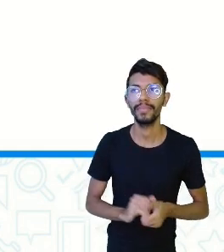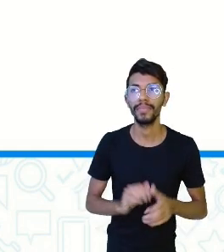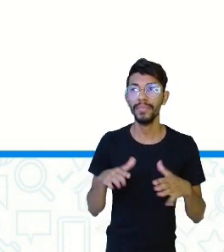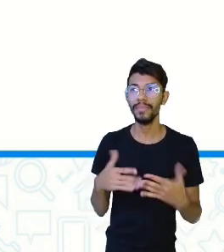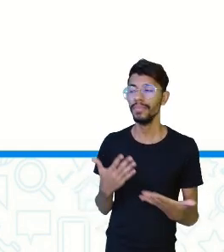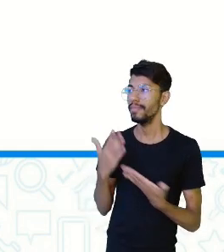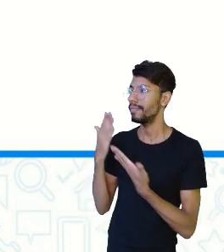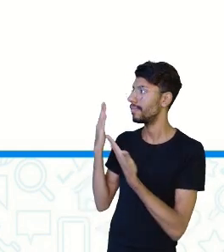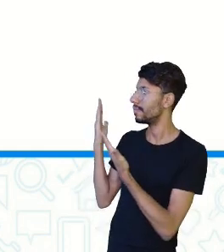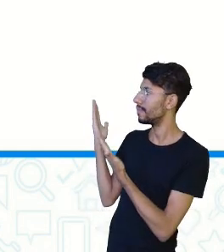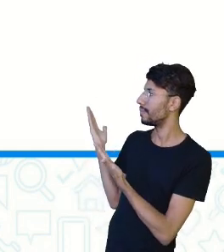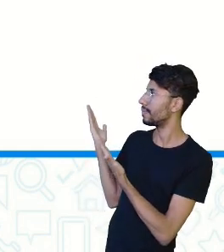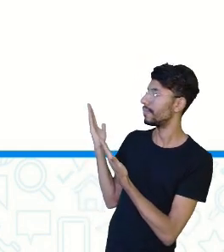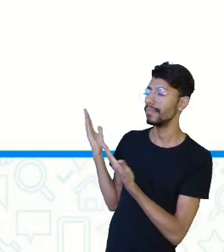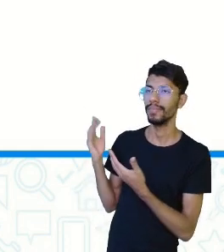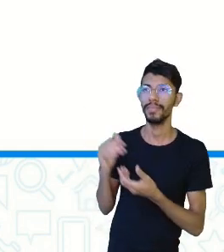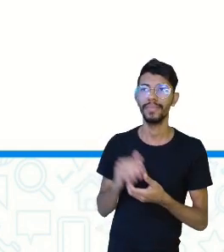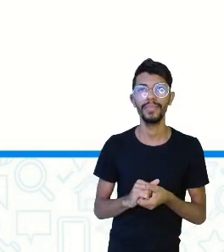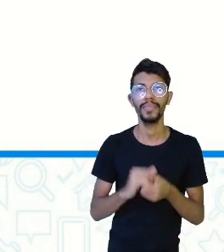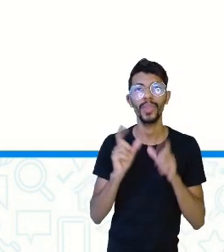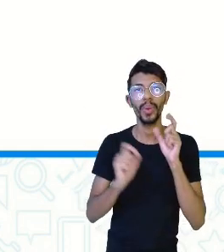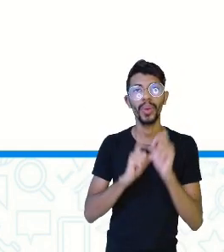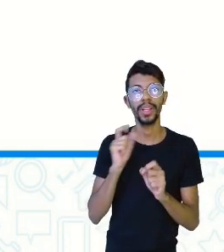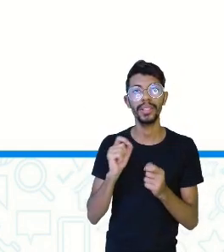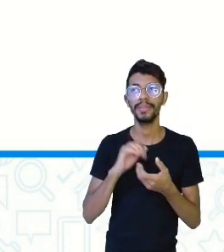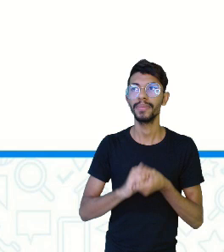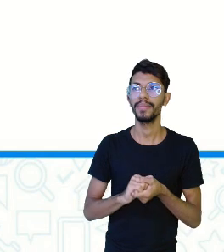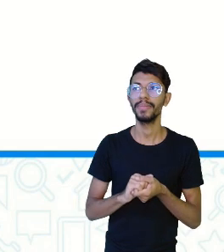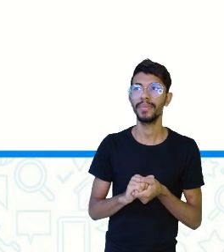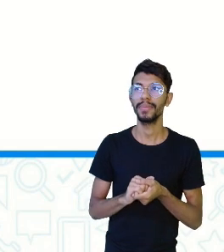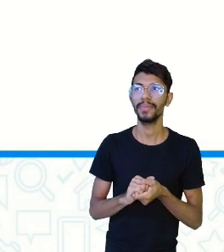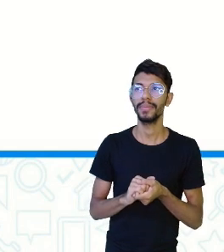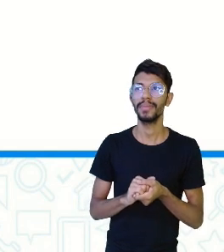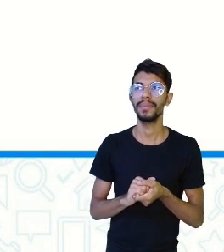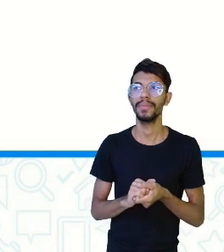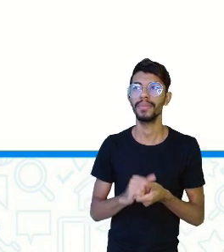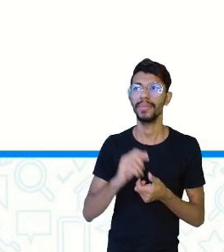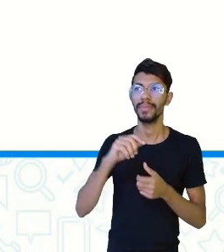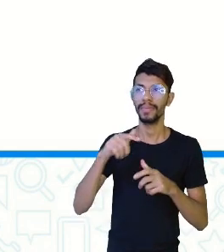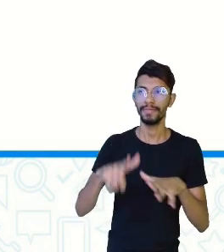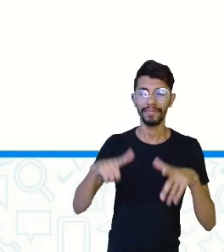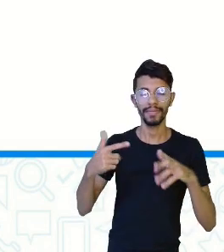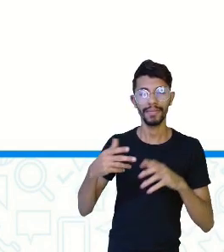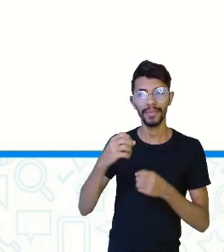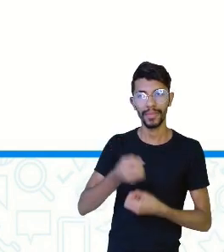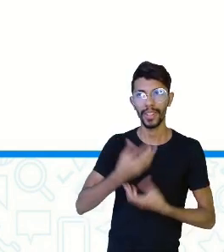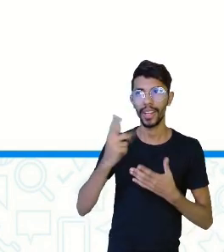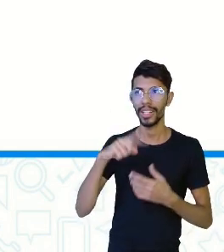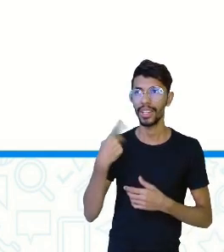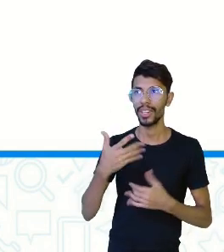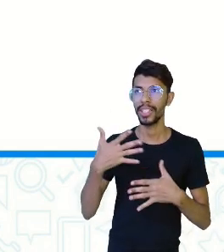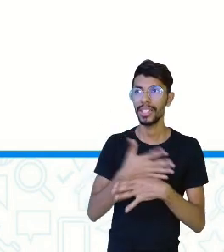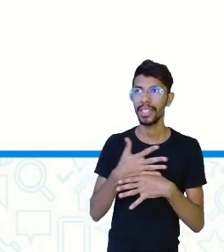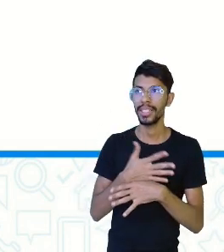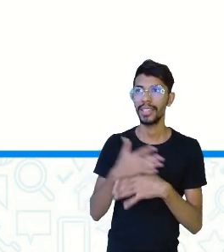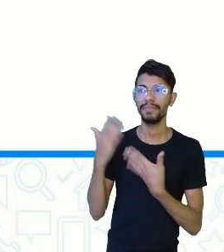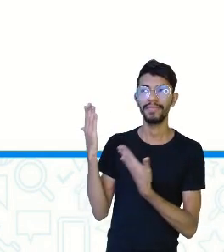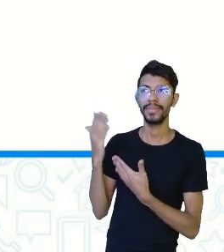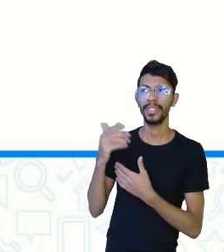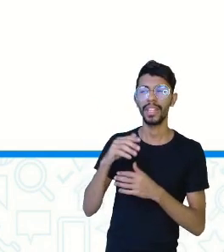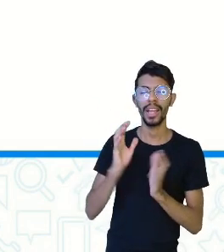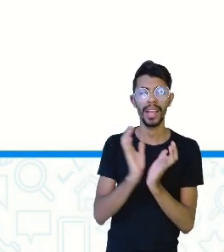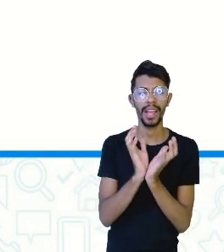gente tem uma licença poética a respeito de nossa cidade. Olha aí.